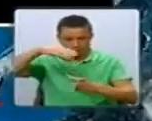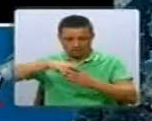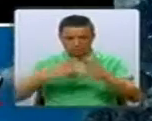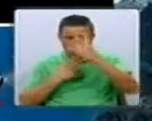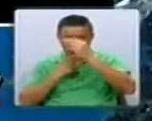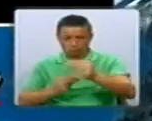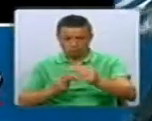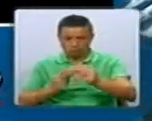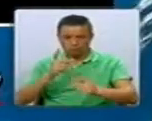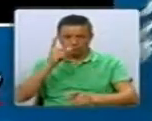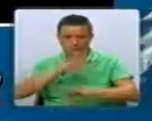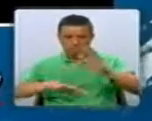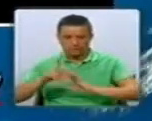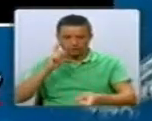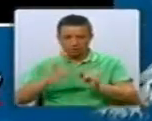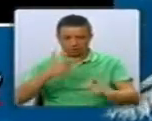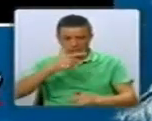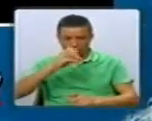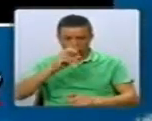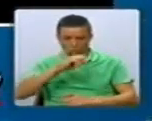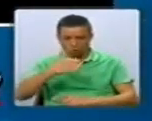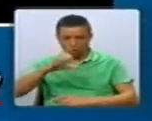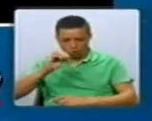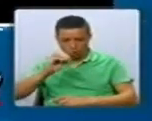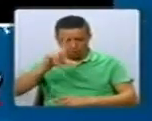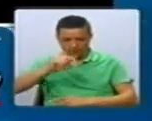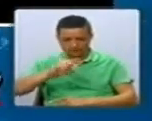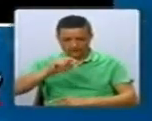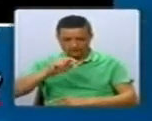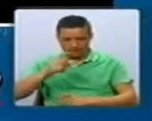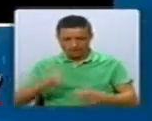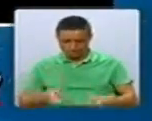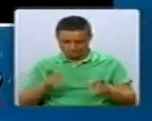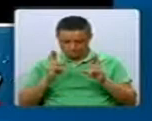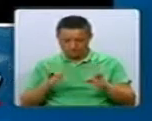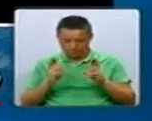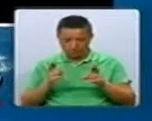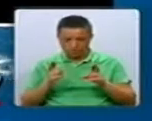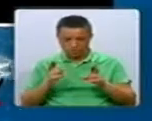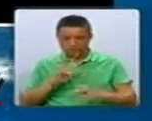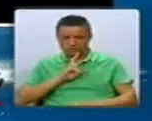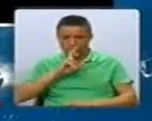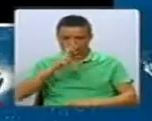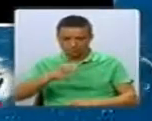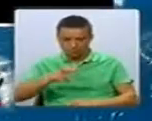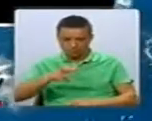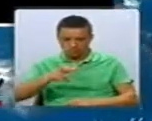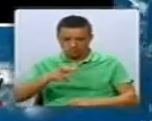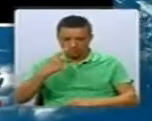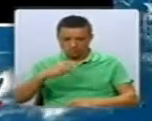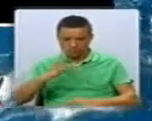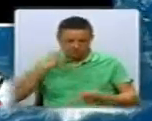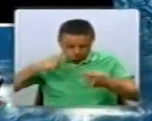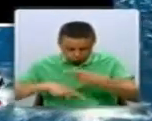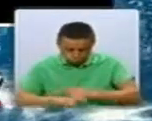faz ali o tório? Bom, o tório, a explicação também está provavelmente no vulcanismo. E responde a um enigma, ou melhor, aprofunda,